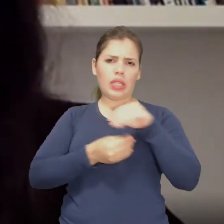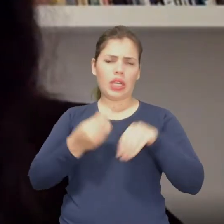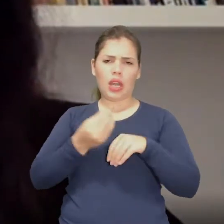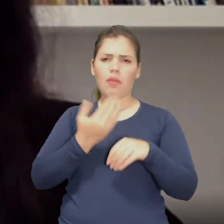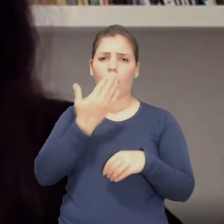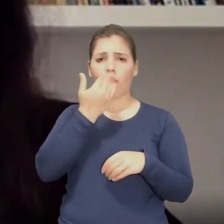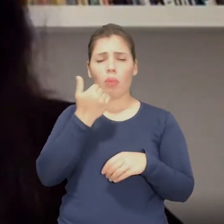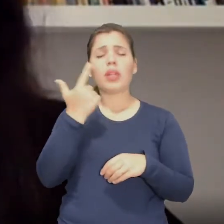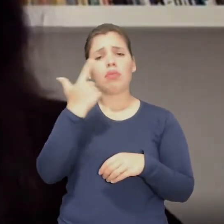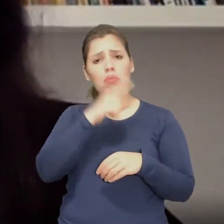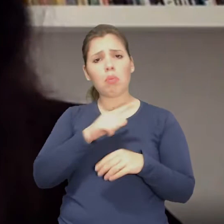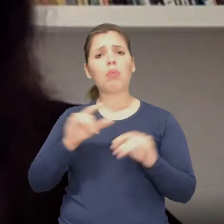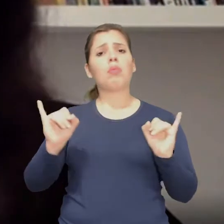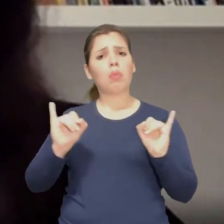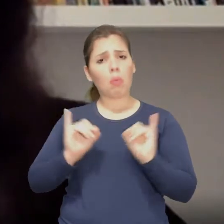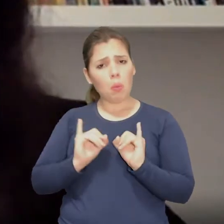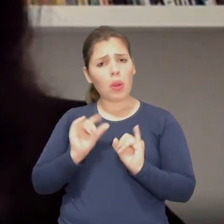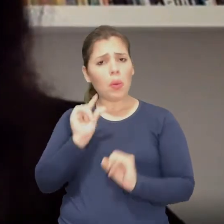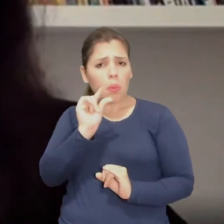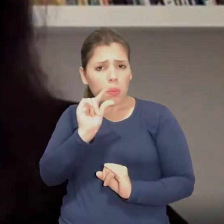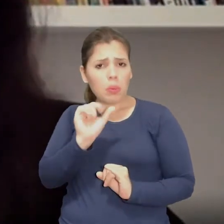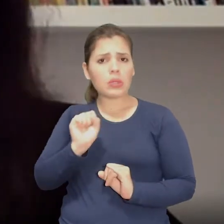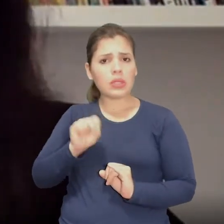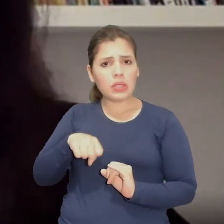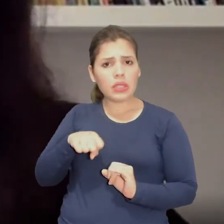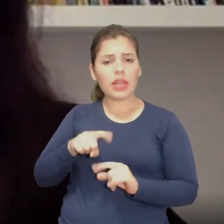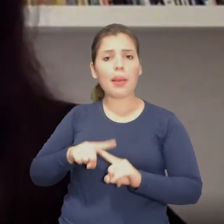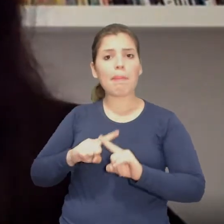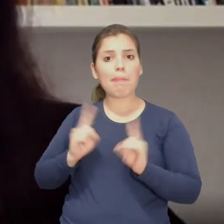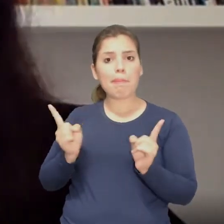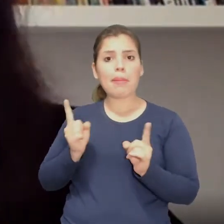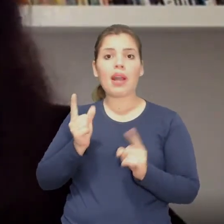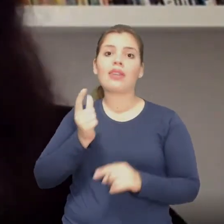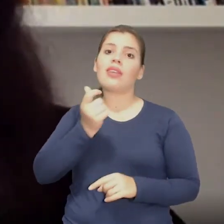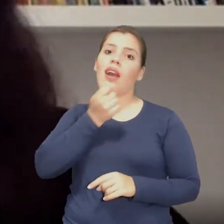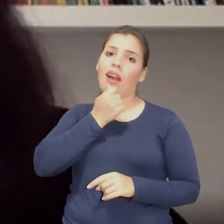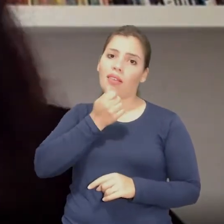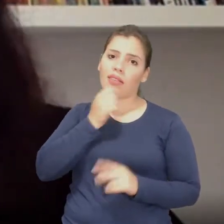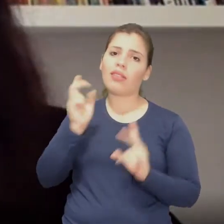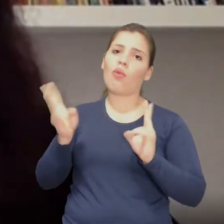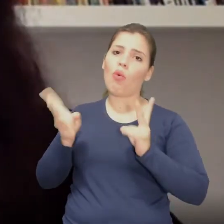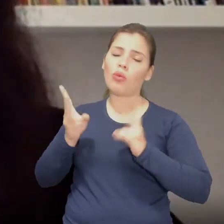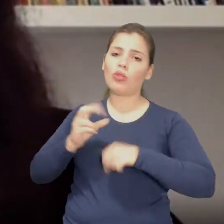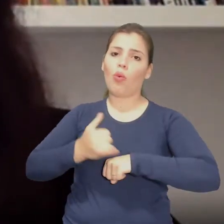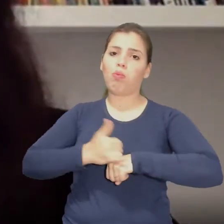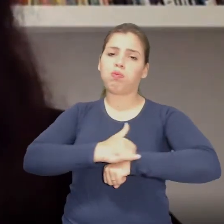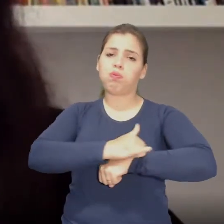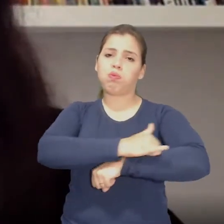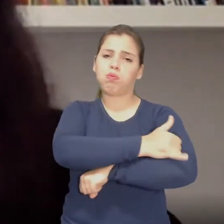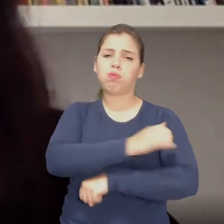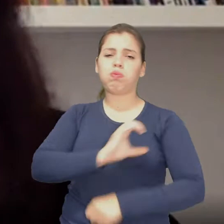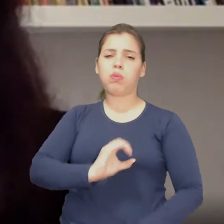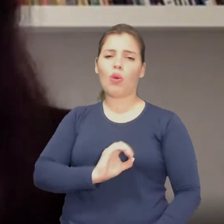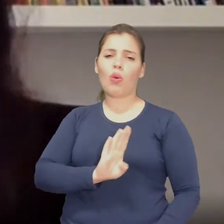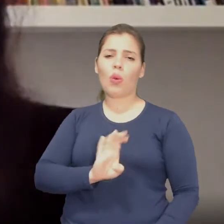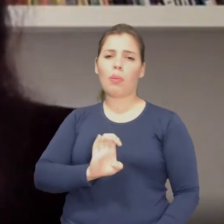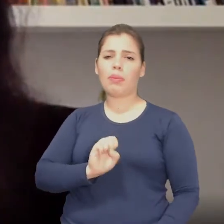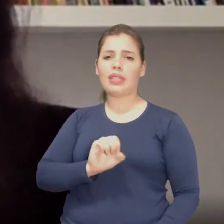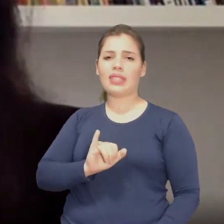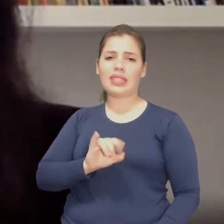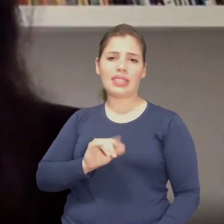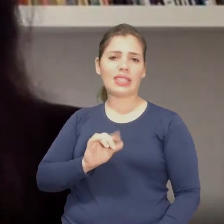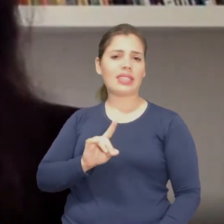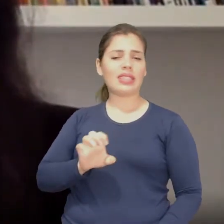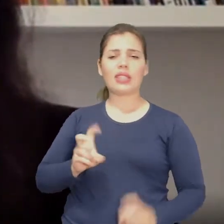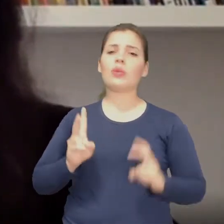mais baixo do que tinha antes da dieta, mas ainda ficam no patamar de obesidade. Ou seja, mesmo aqueles 5% que a